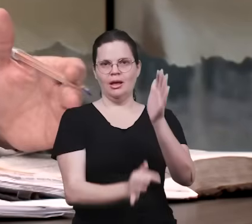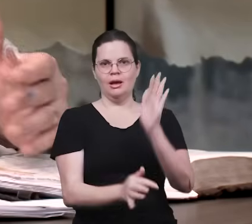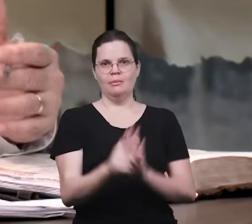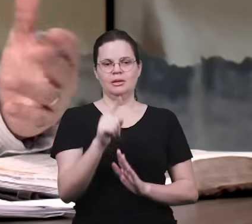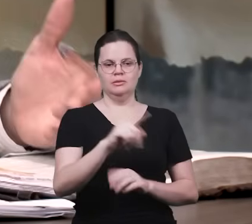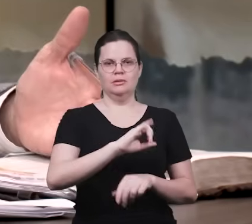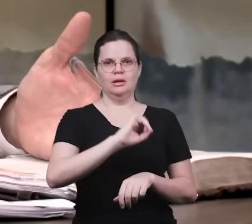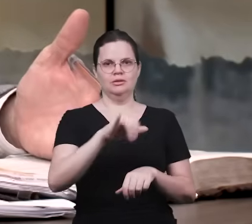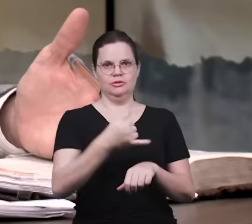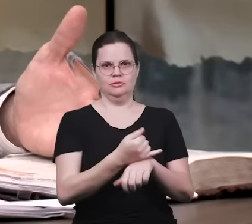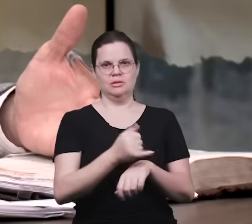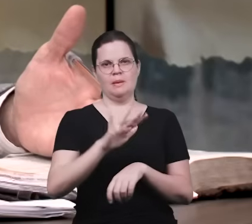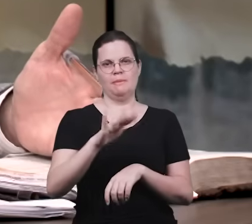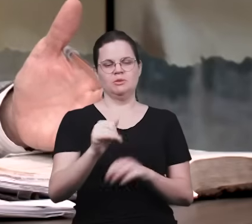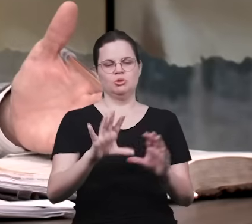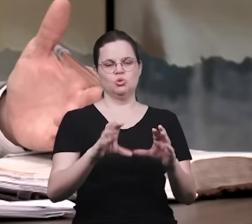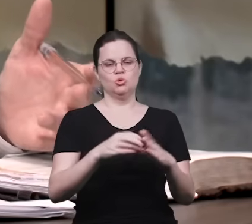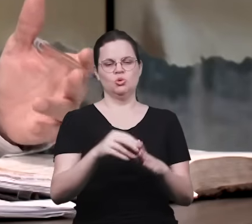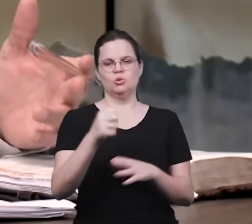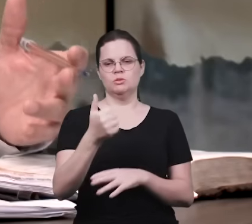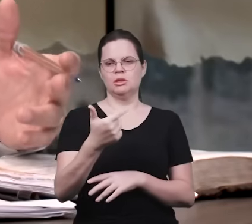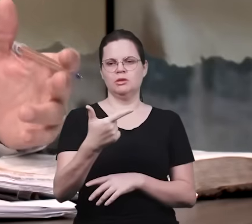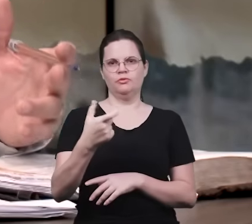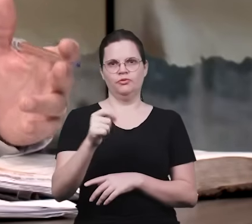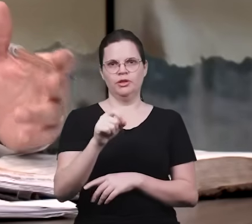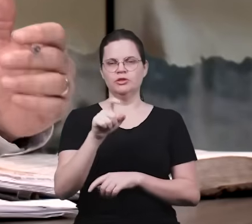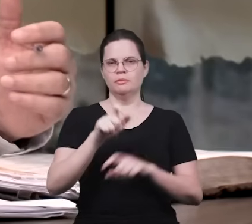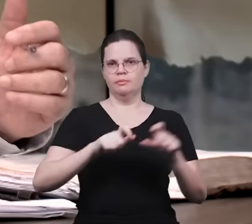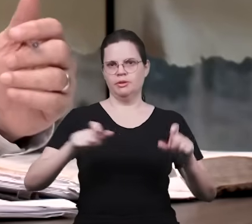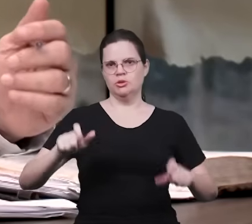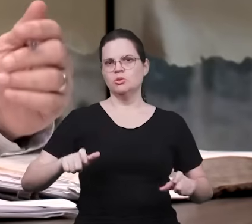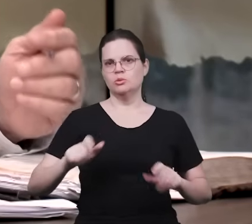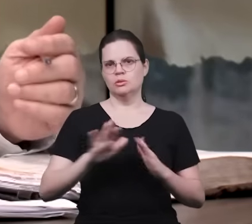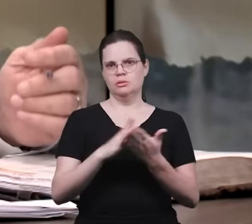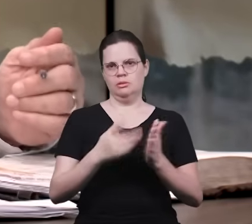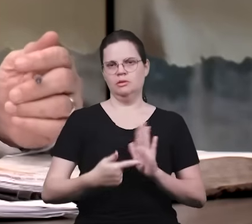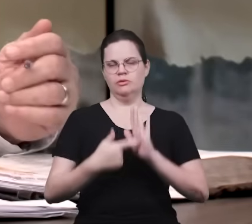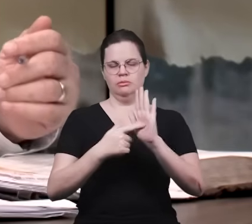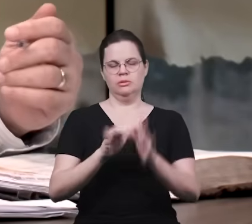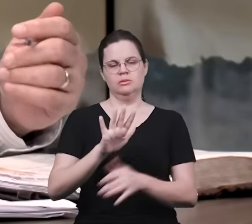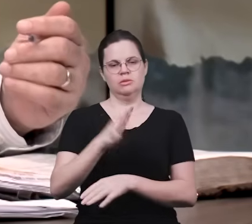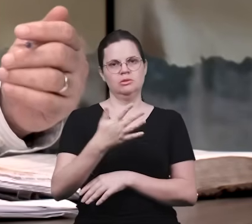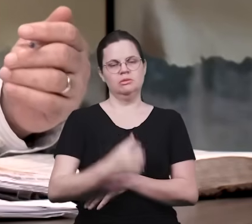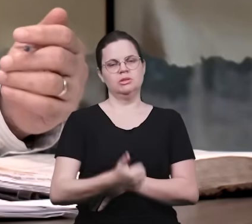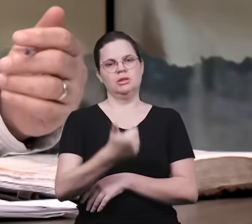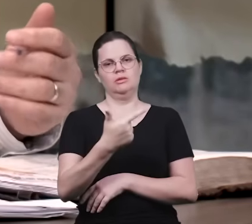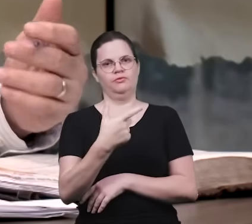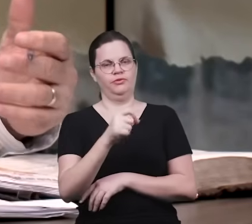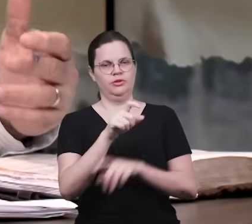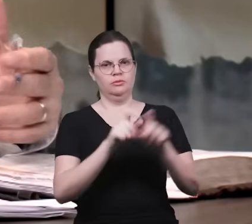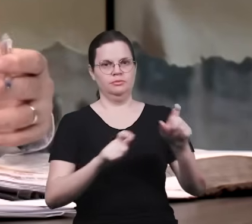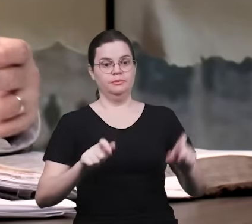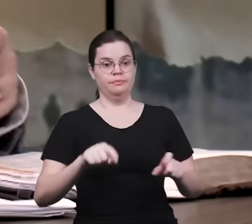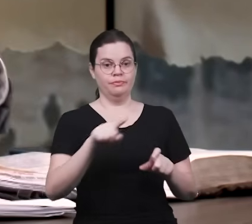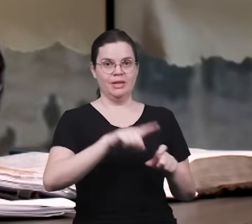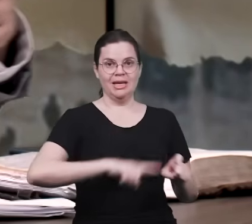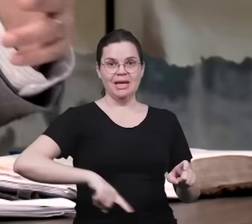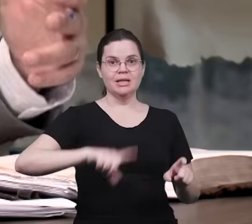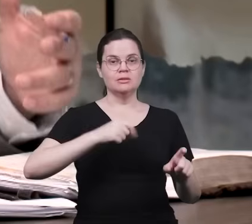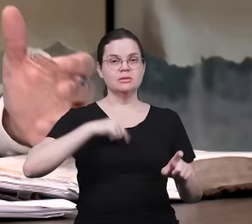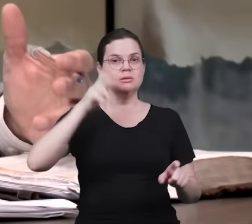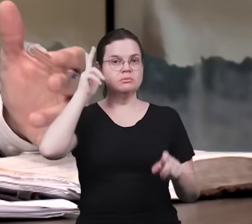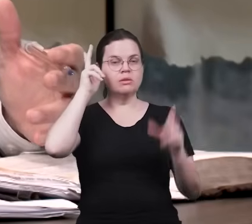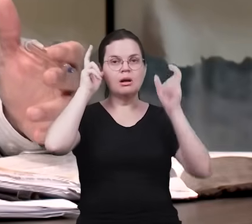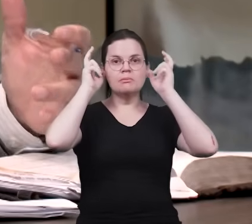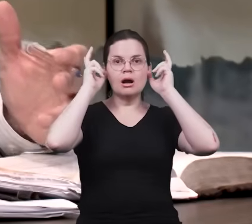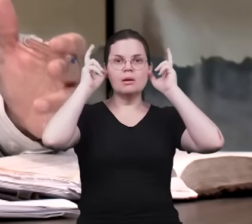igreja. Eram quase 120 irmãos que estavam ali reunidos, diz a palavra de Deus, e ouviu-se no meio dos irmãos